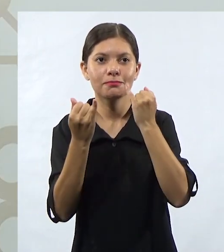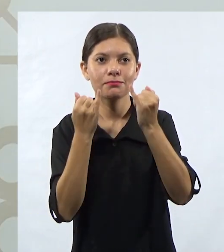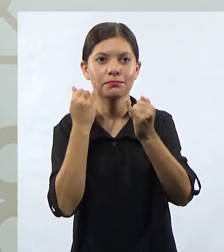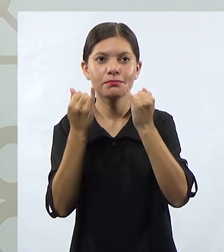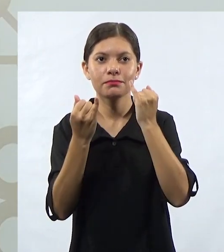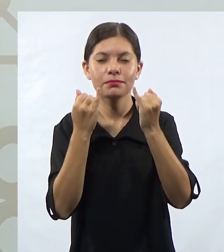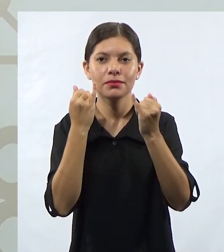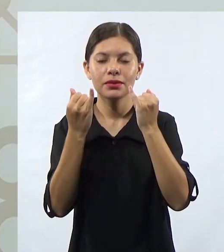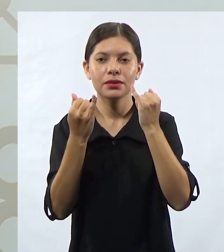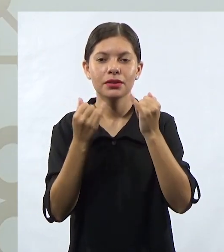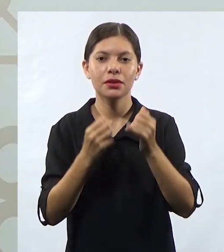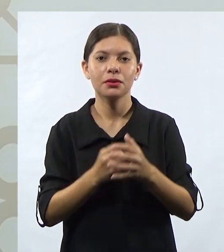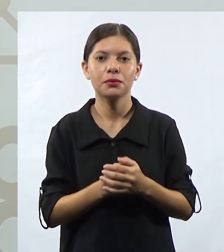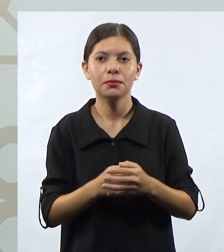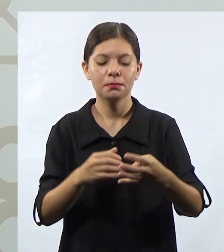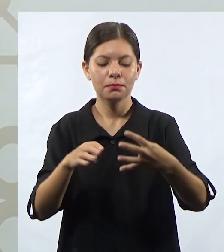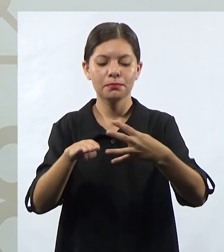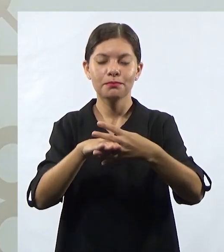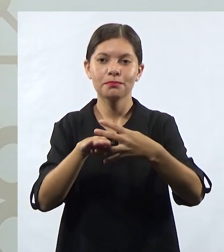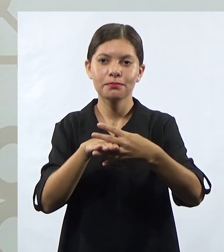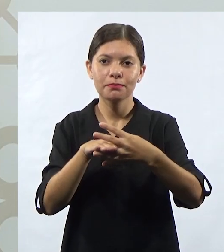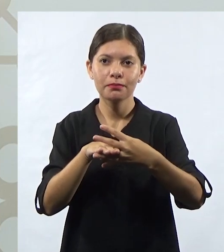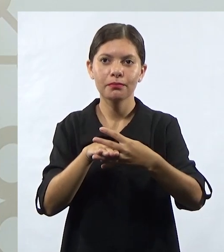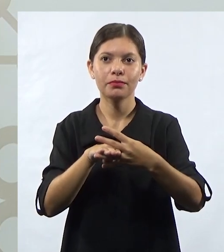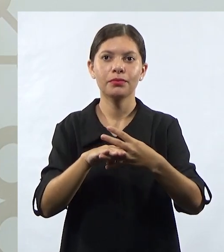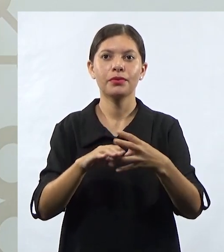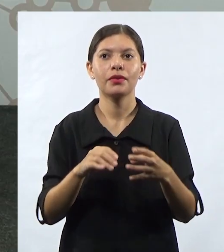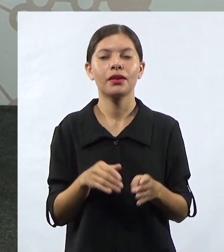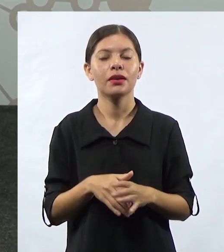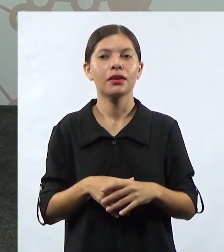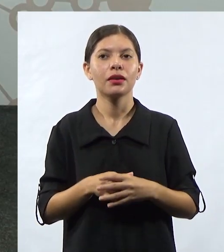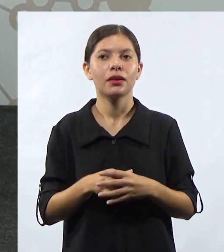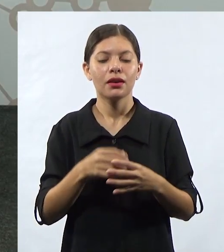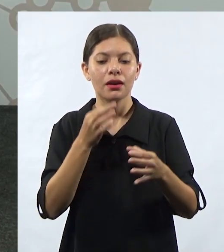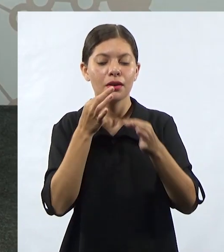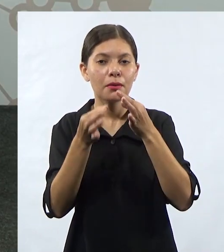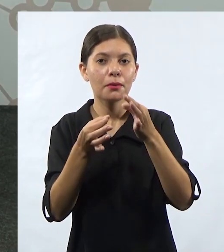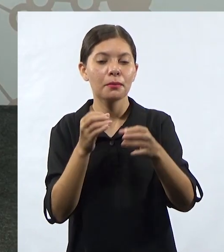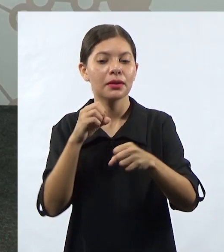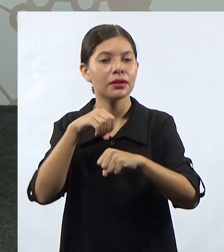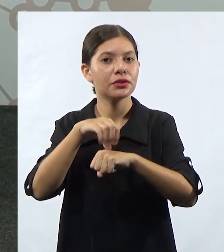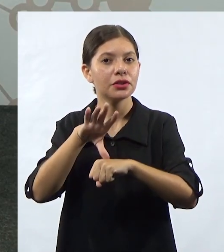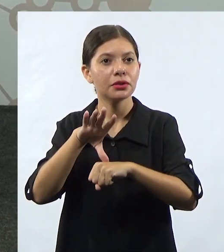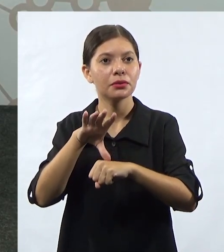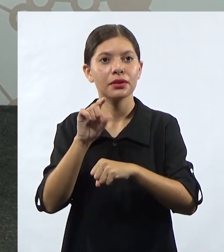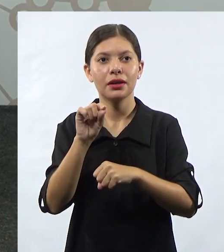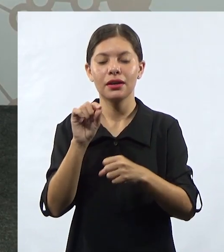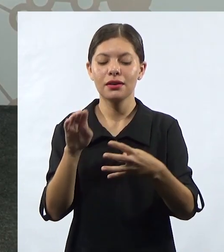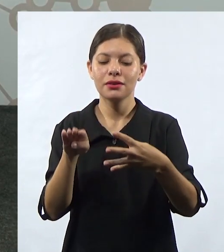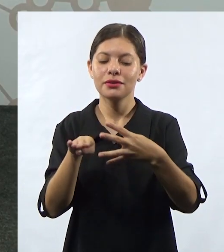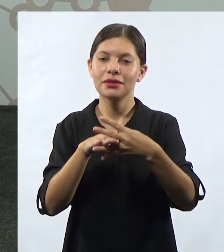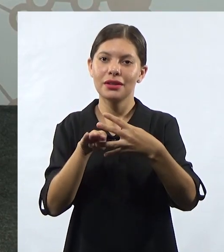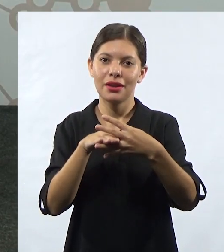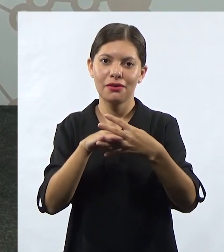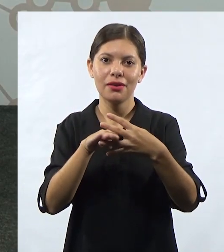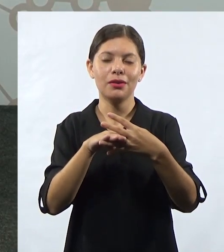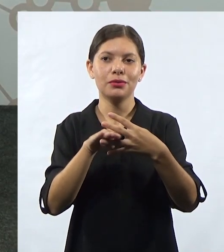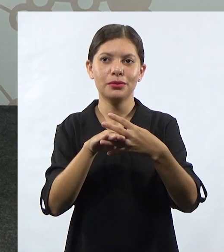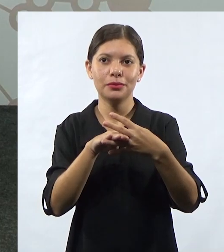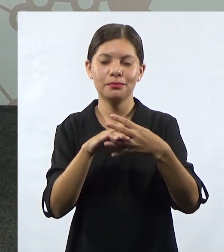informação nesse intervalo. Por isso que a gente recomenda definir os intervalos nas linhas do tempo.